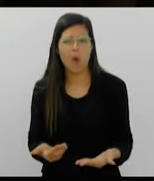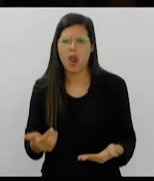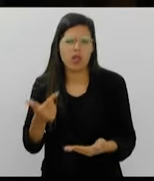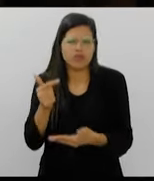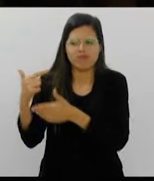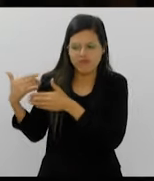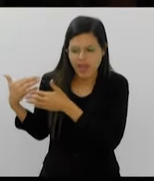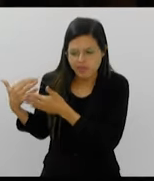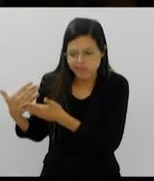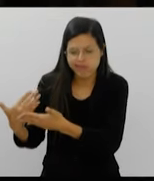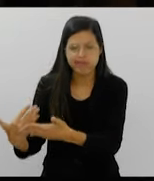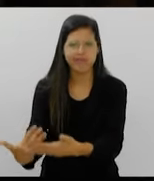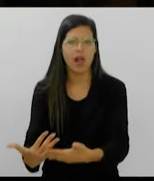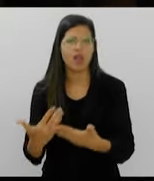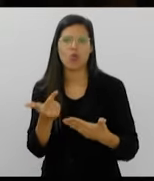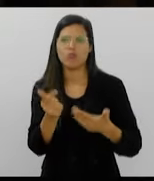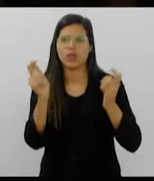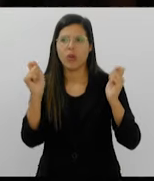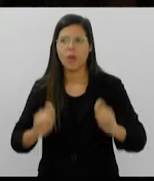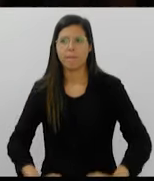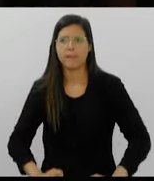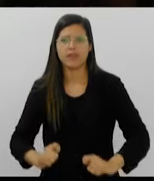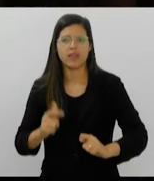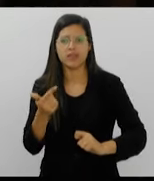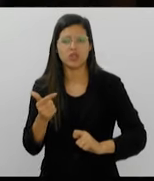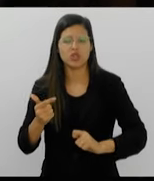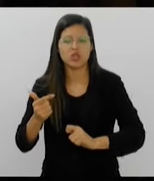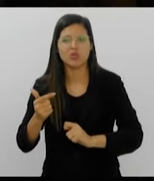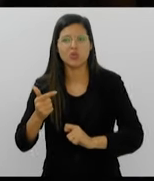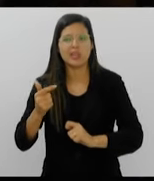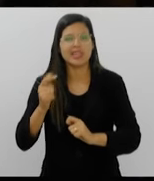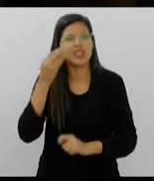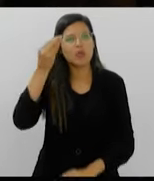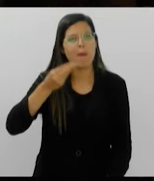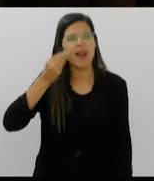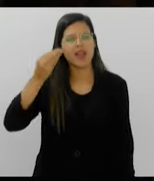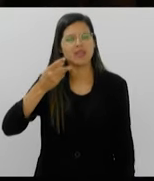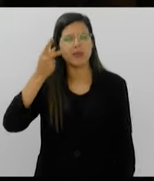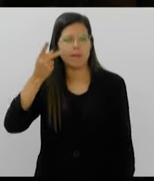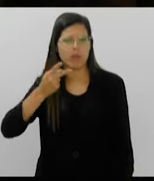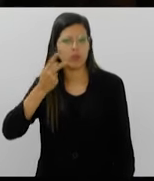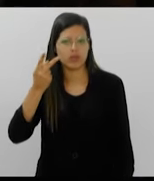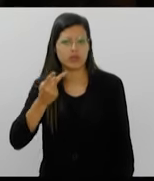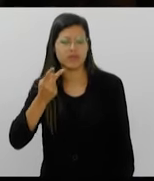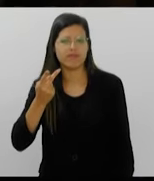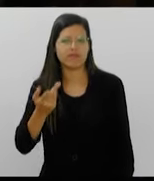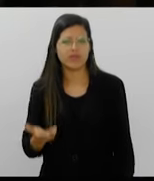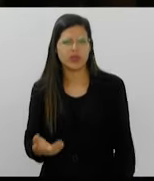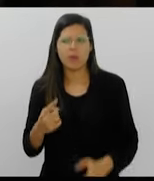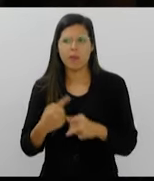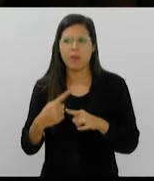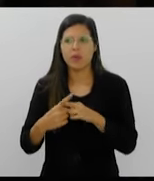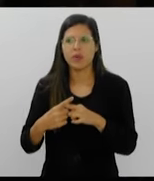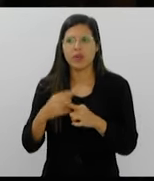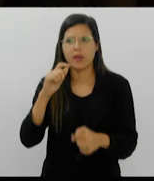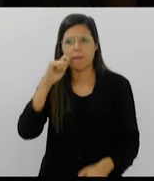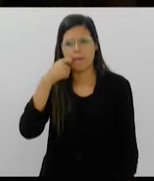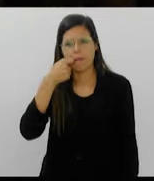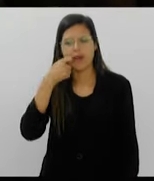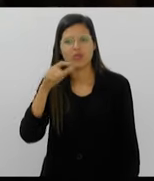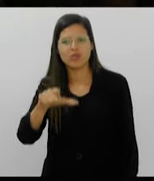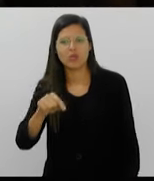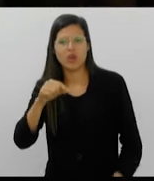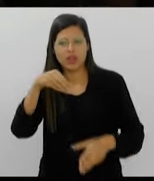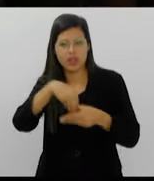trajetória, não tem competência, não tem envergadura política para ser vice-prefeito do Rio de Janeiro. Por que que Eduardo Paes não escolheu, dentro do próprio